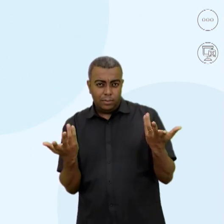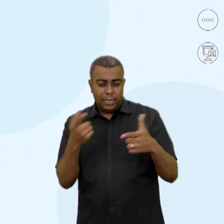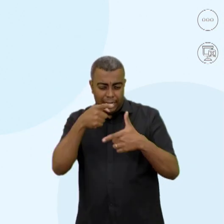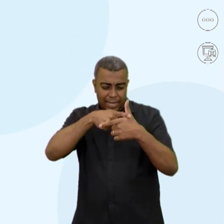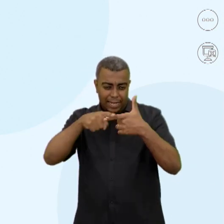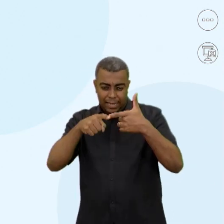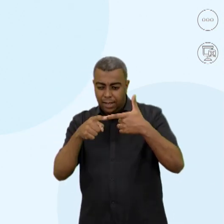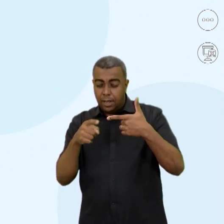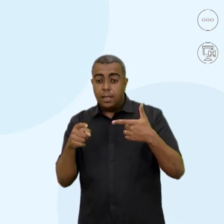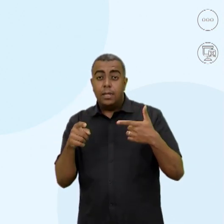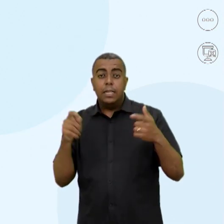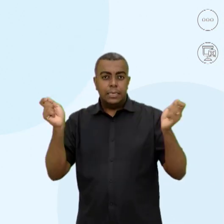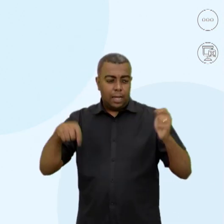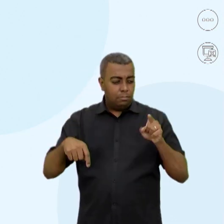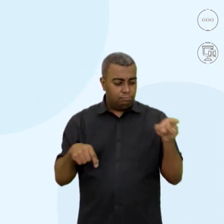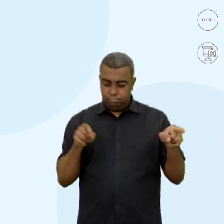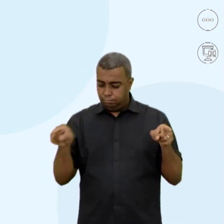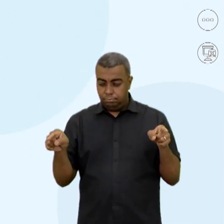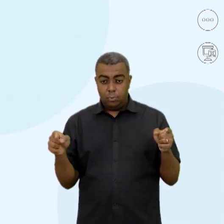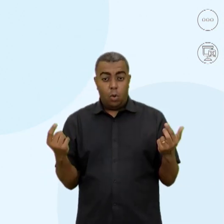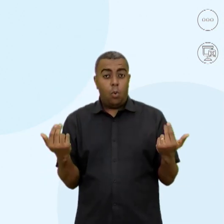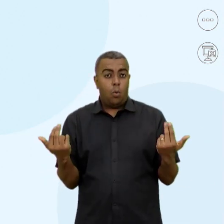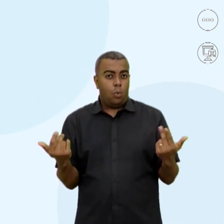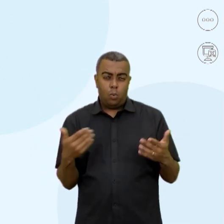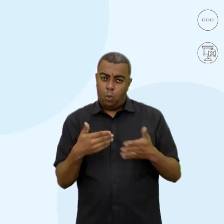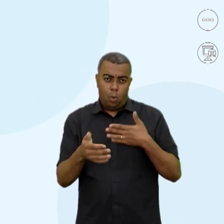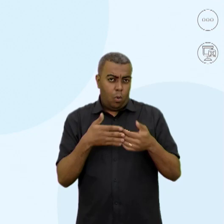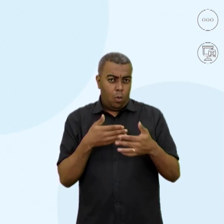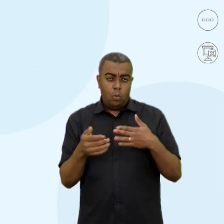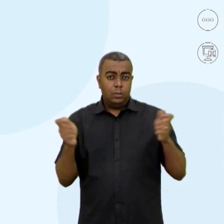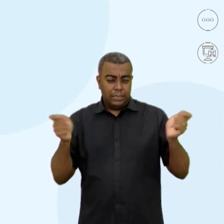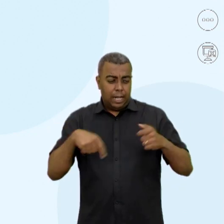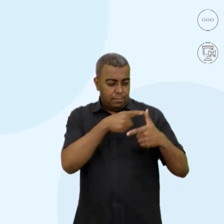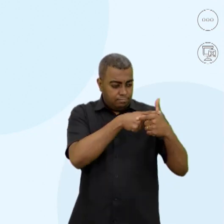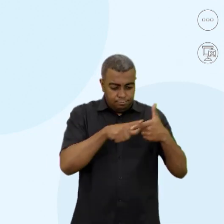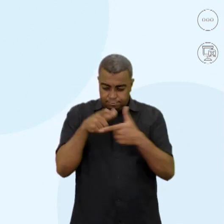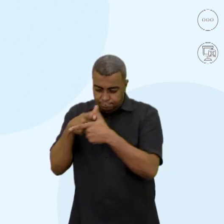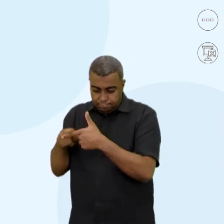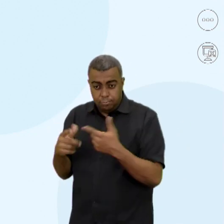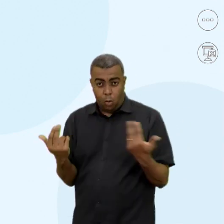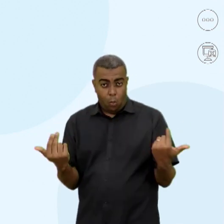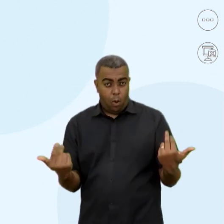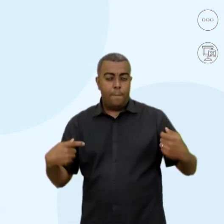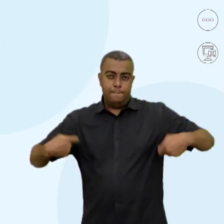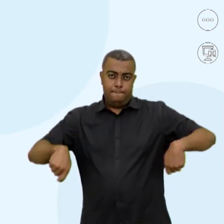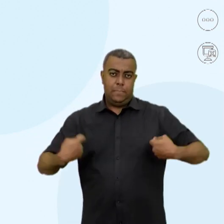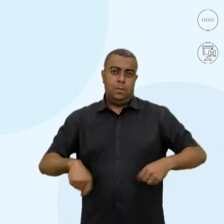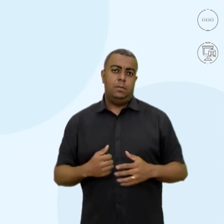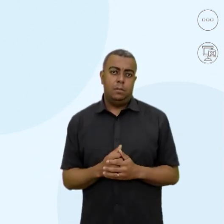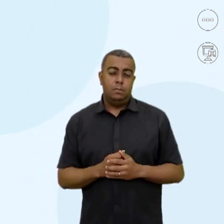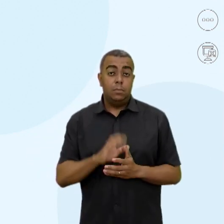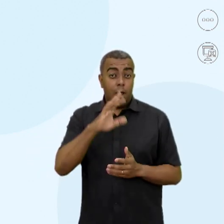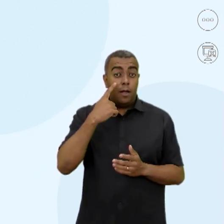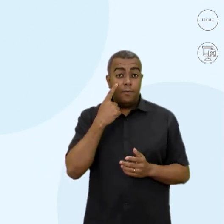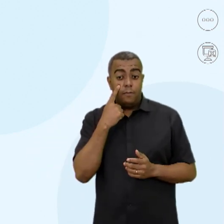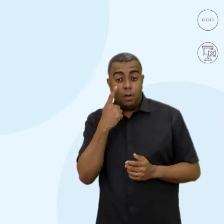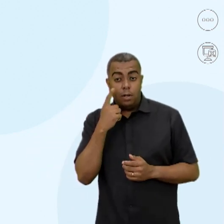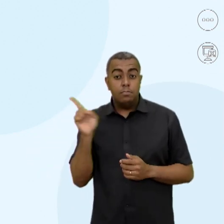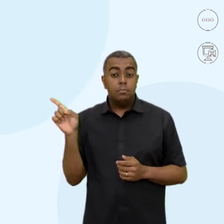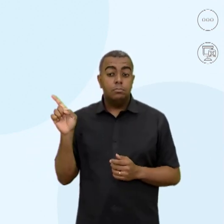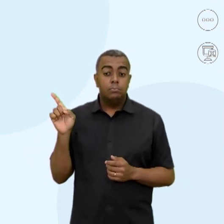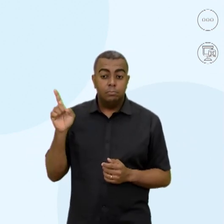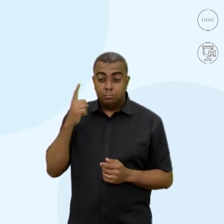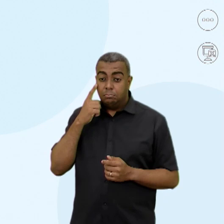que vale para qualquer duas razões, quaisquer duas divisões que você encontrar aí. Então, ele tá pedindo nestes casos aqui,